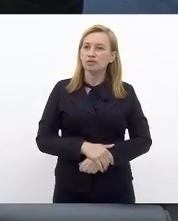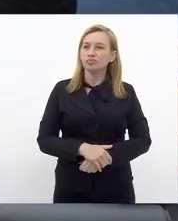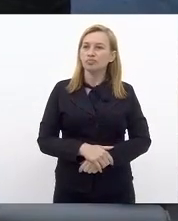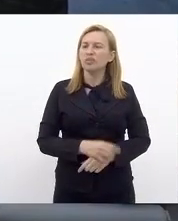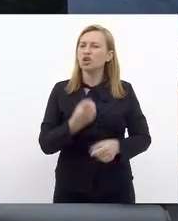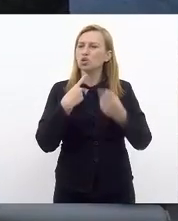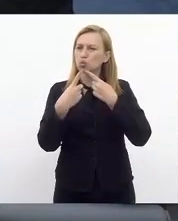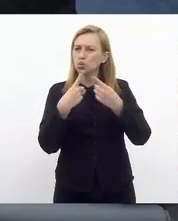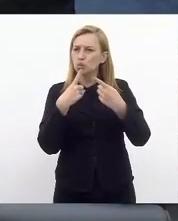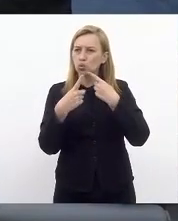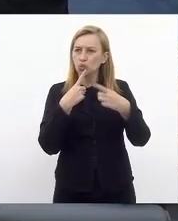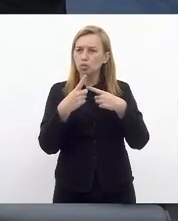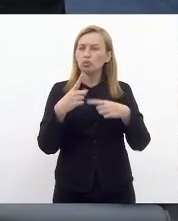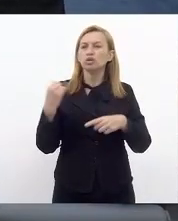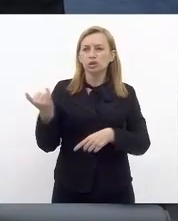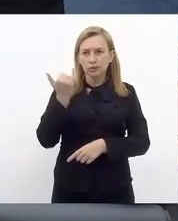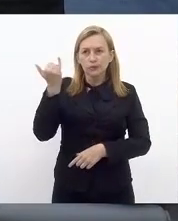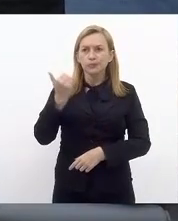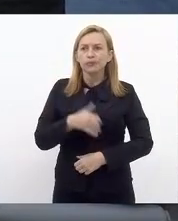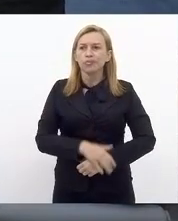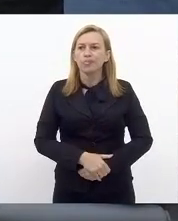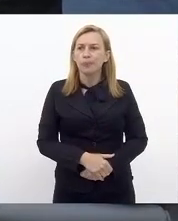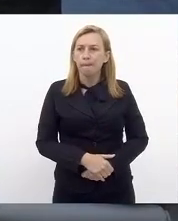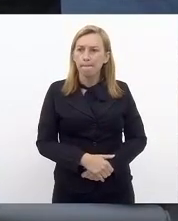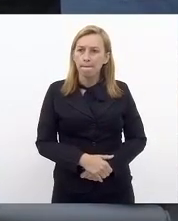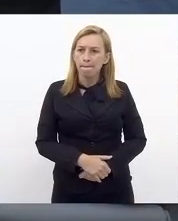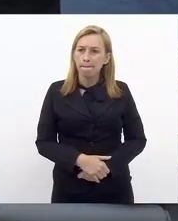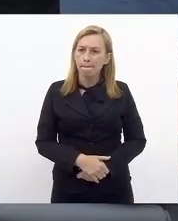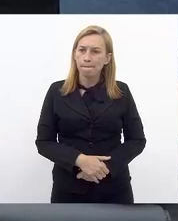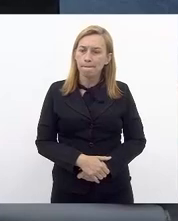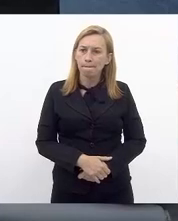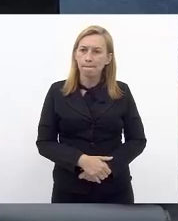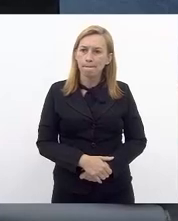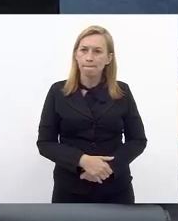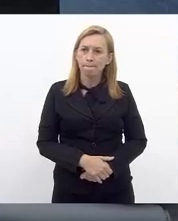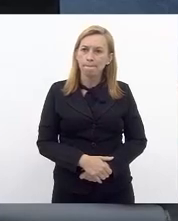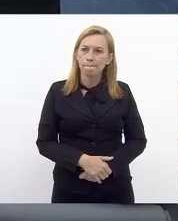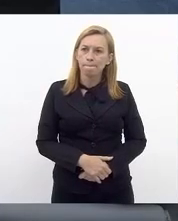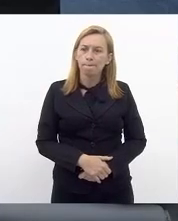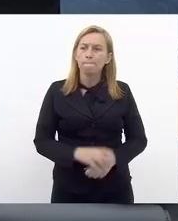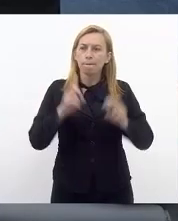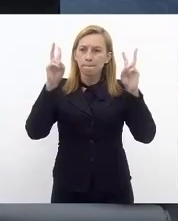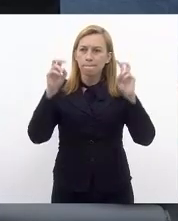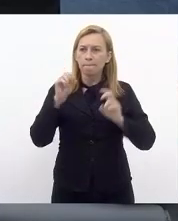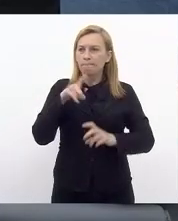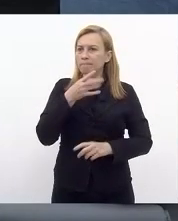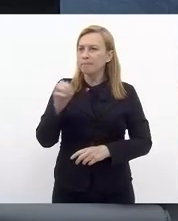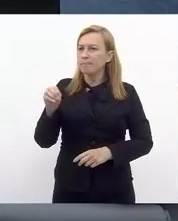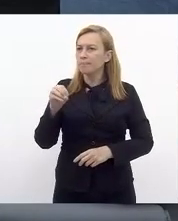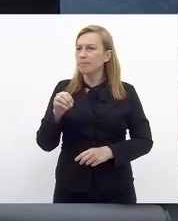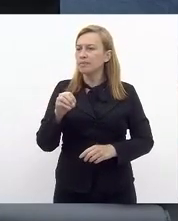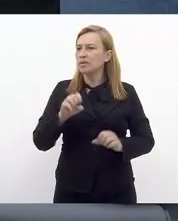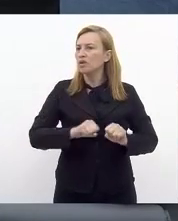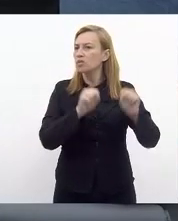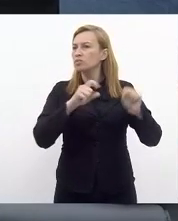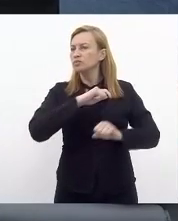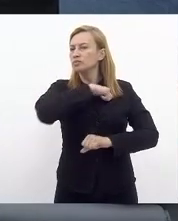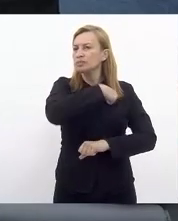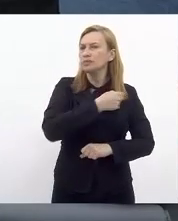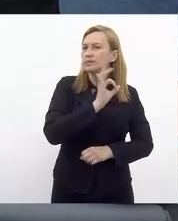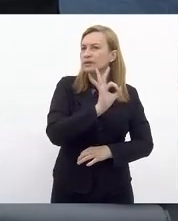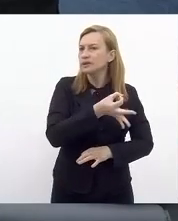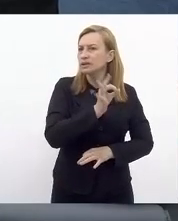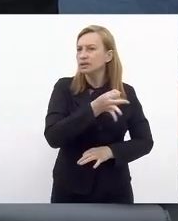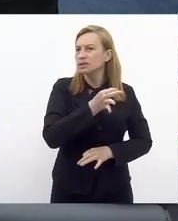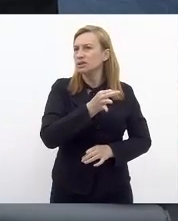desse debate que tem sido muito muito importante a a questão da adesão ao regime de apuração fiscal obviamente